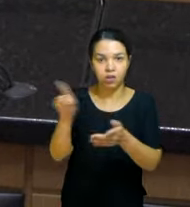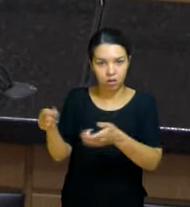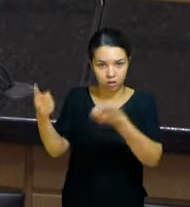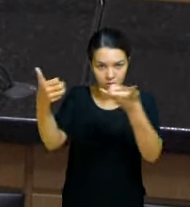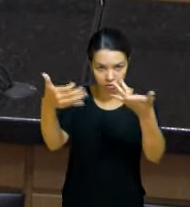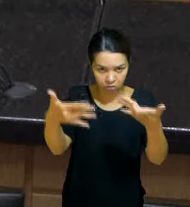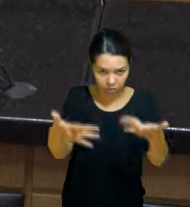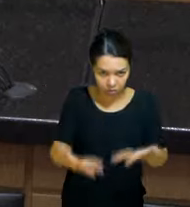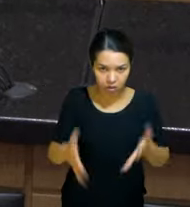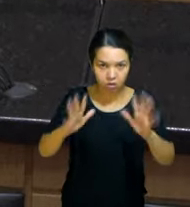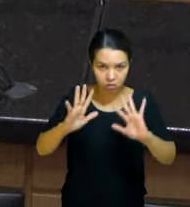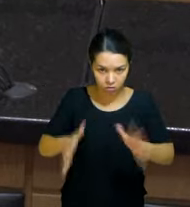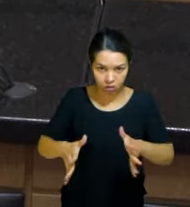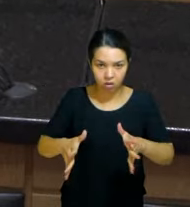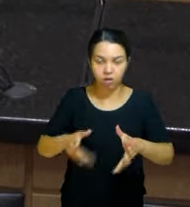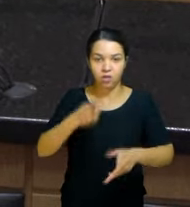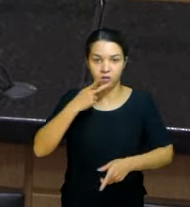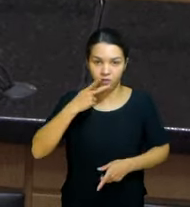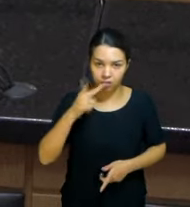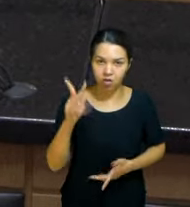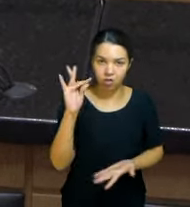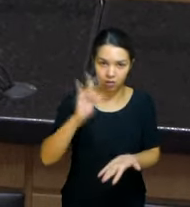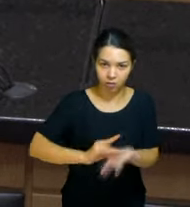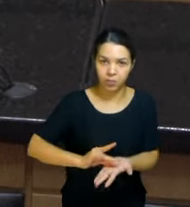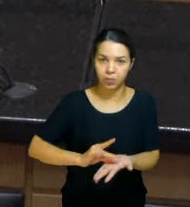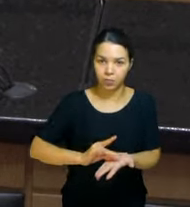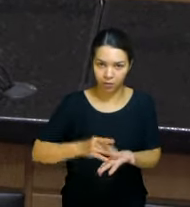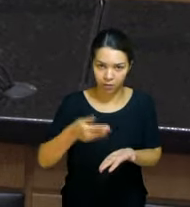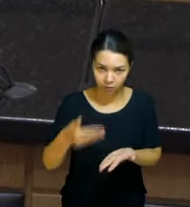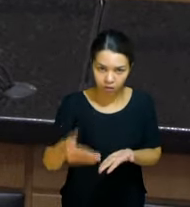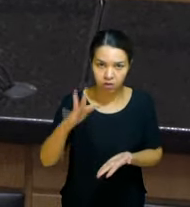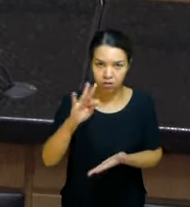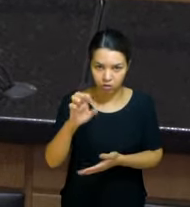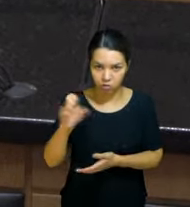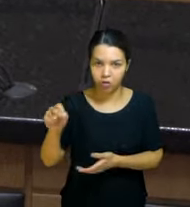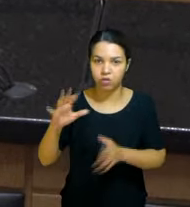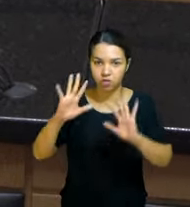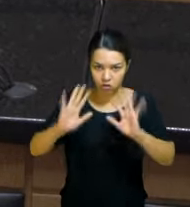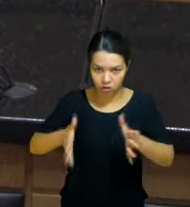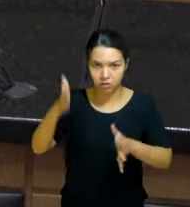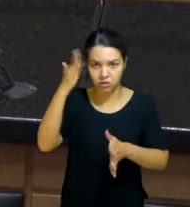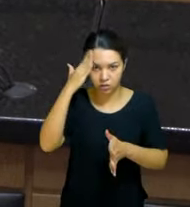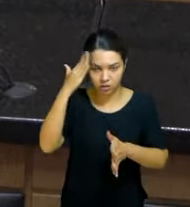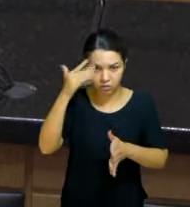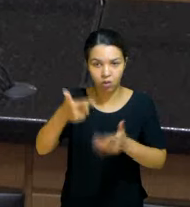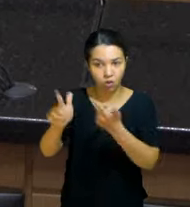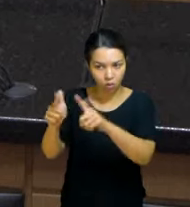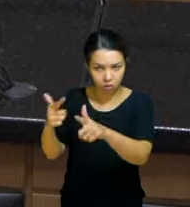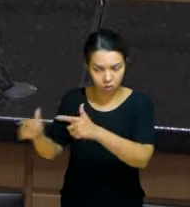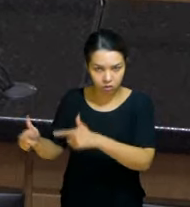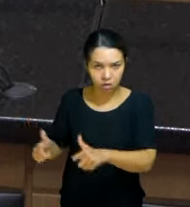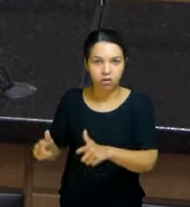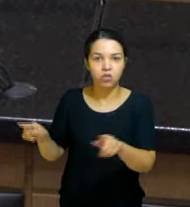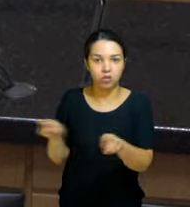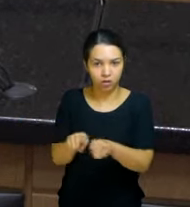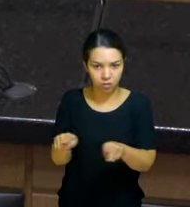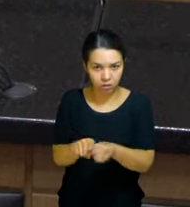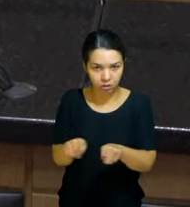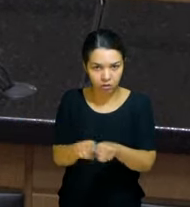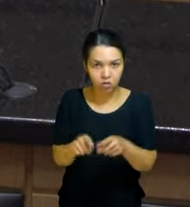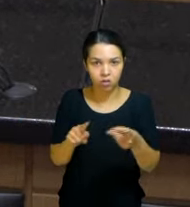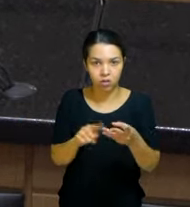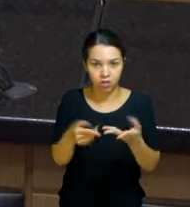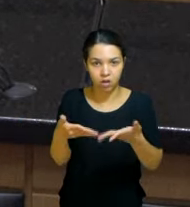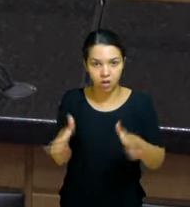já oficializaram isso no SGPE. Então, a FESPORTE já sabe que, em algumas outras competições, joguinhos